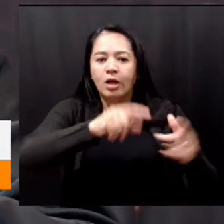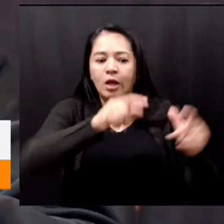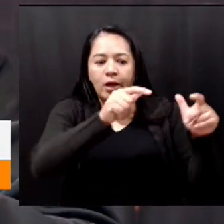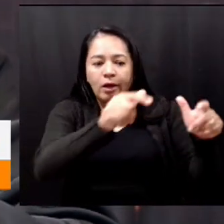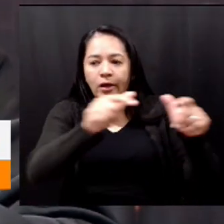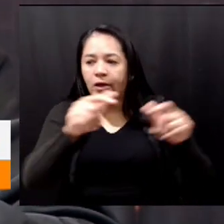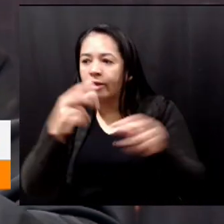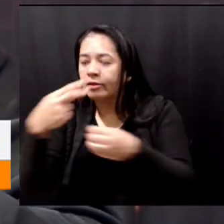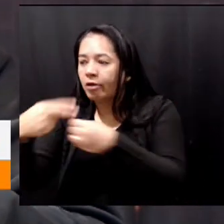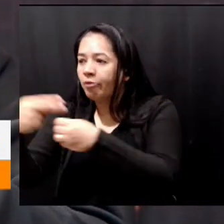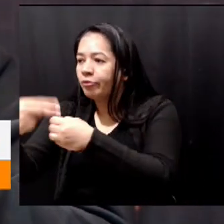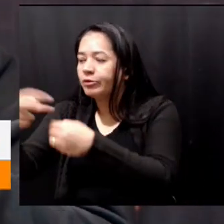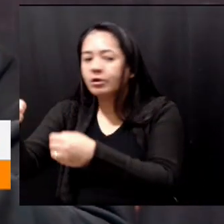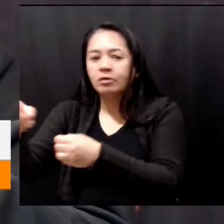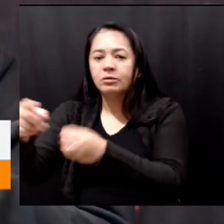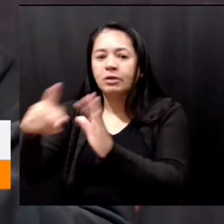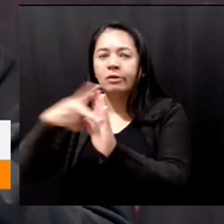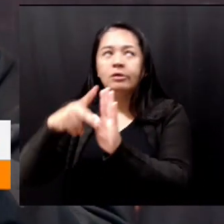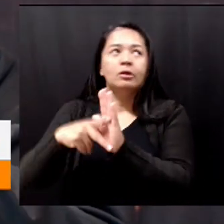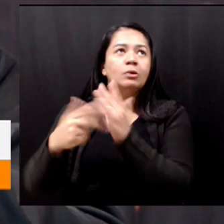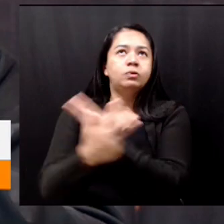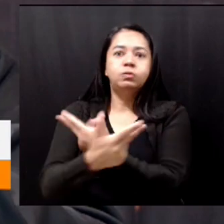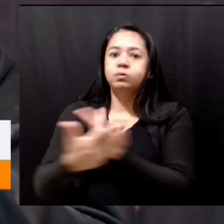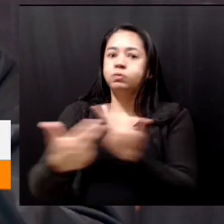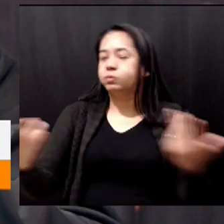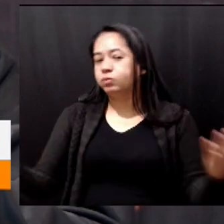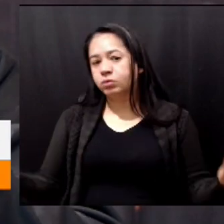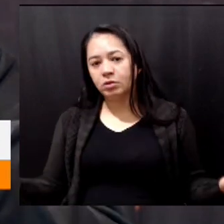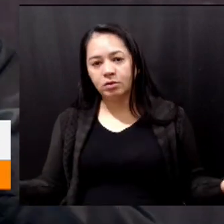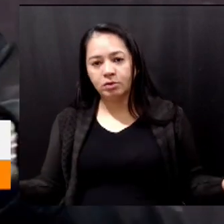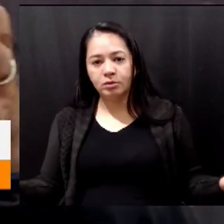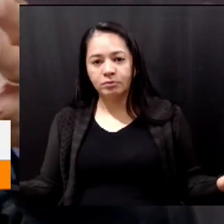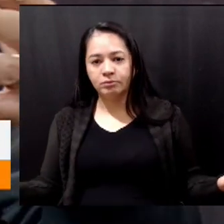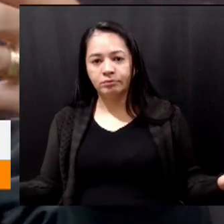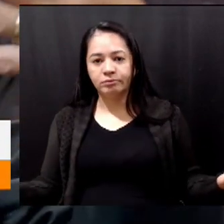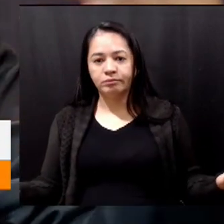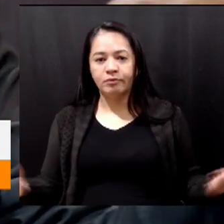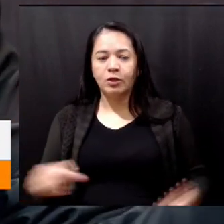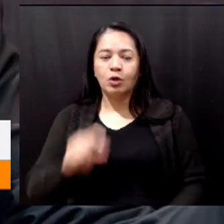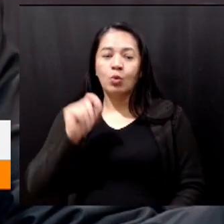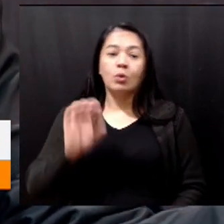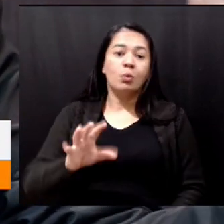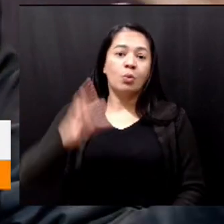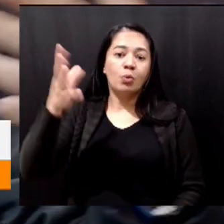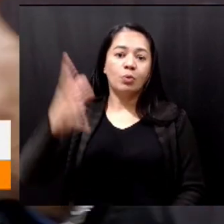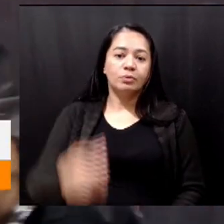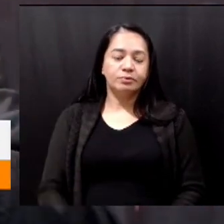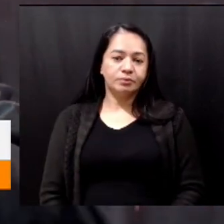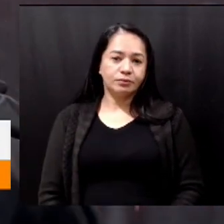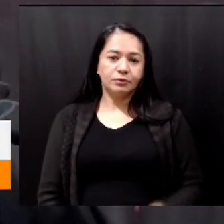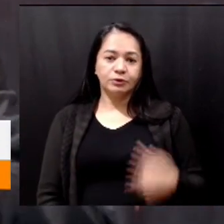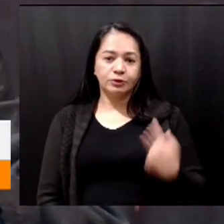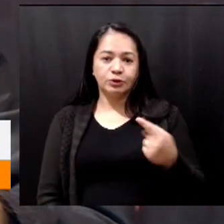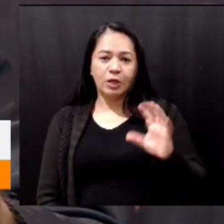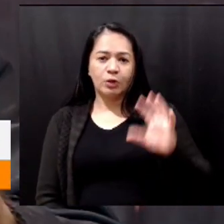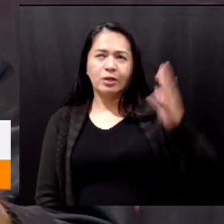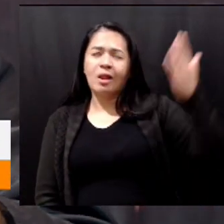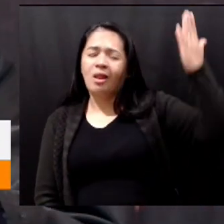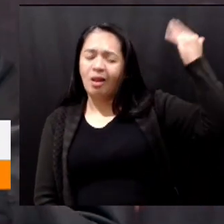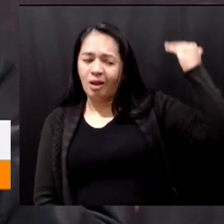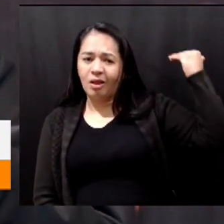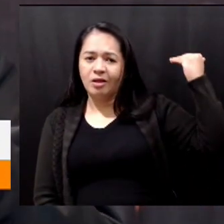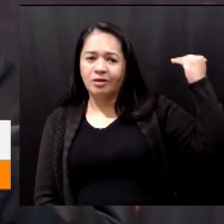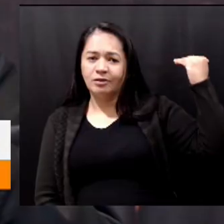que o Renato e o pessoal da Inova tocam. Então o que acabou acontecendo? Nós tivemos lá atrás aquele viés de ter ciência na